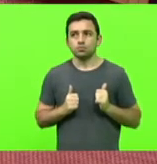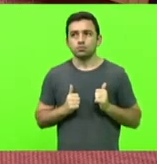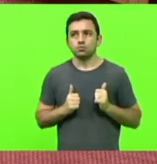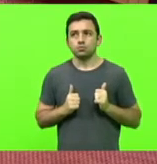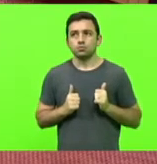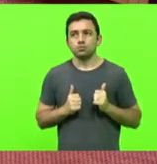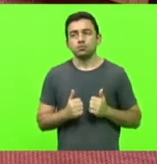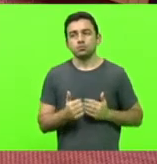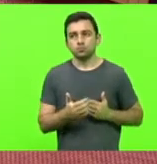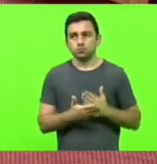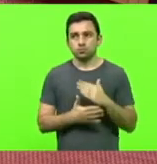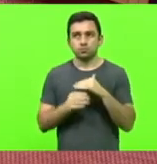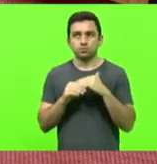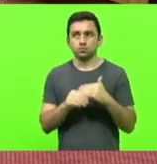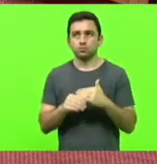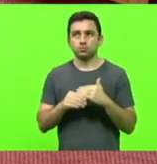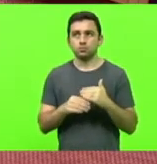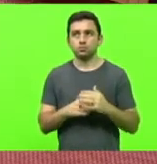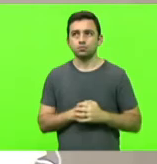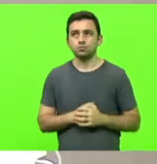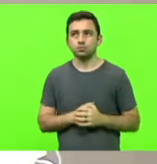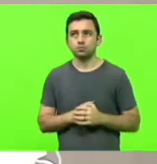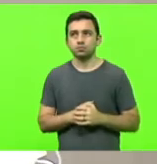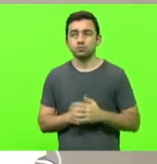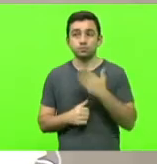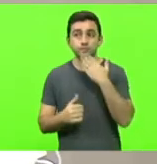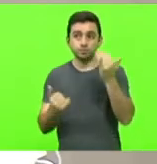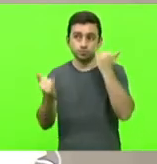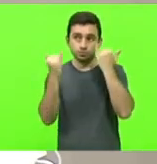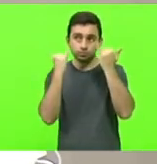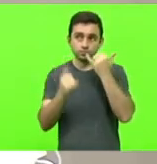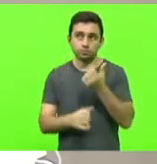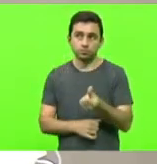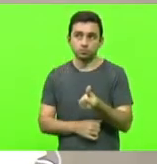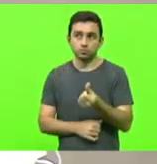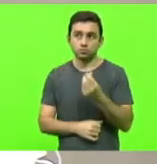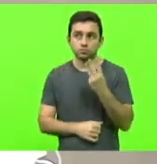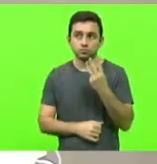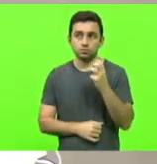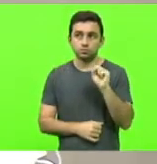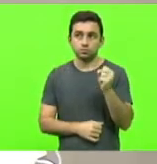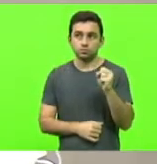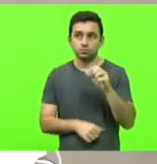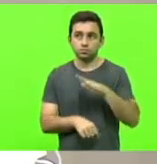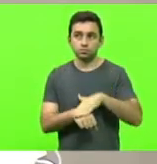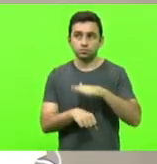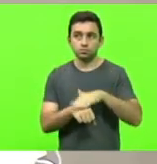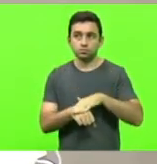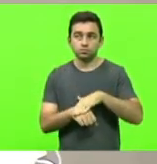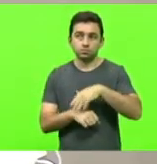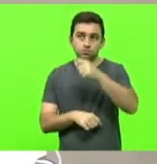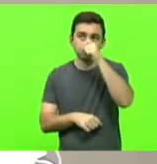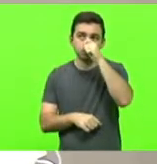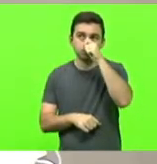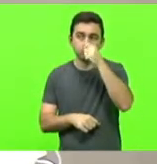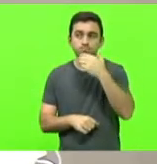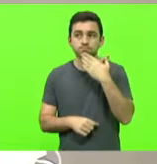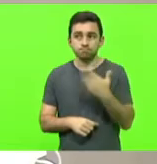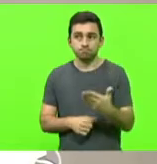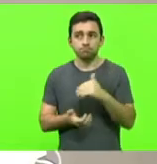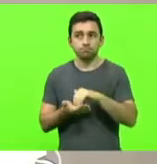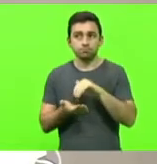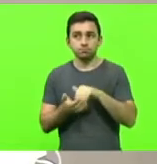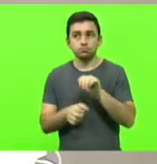encontram. Aprovado por unanimidade. Pedido de informação 638, autor deputado João Amin, solicitando ao secretário de